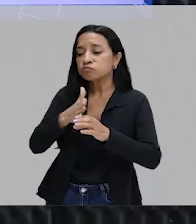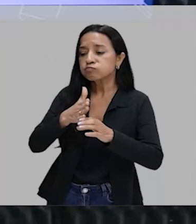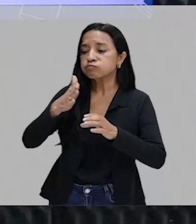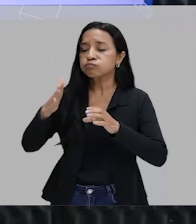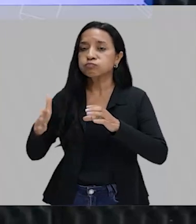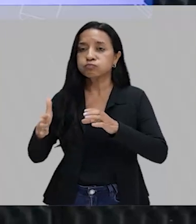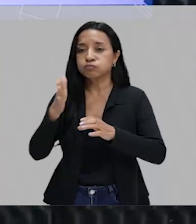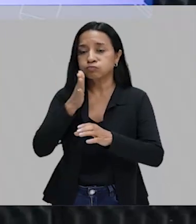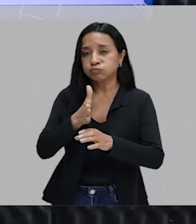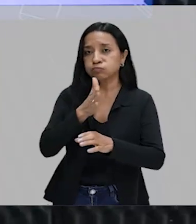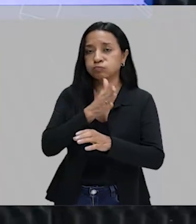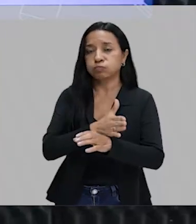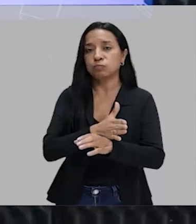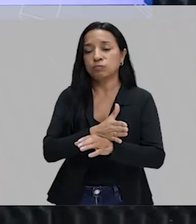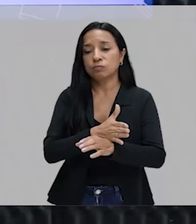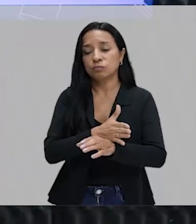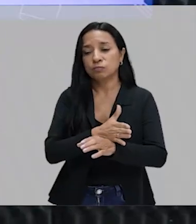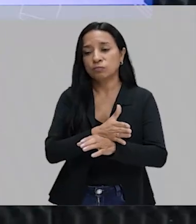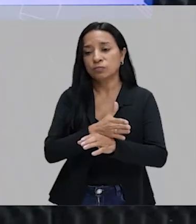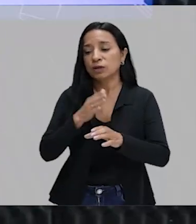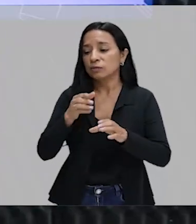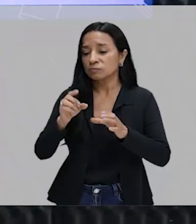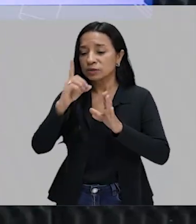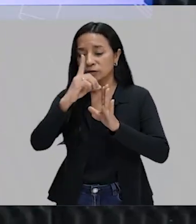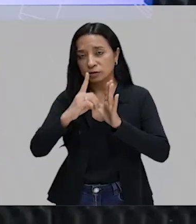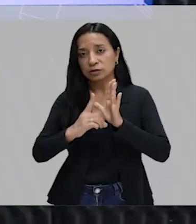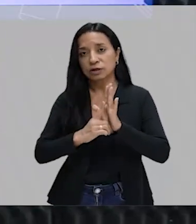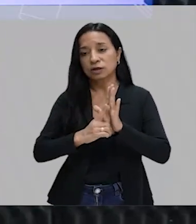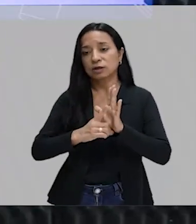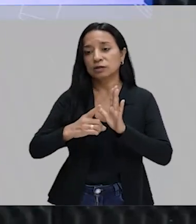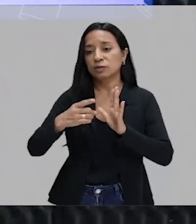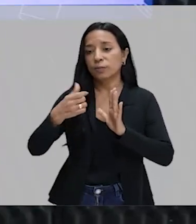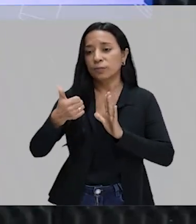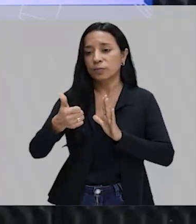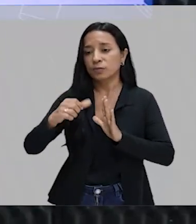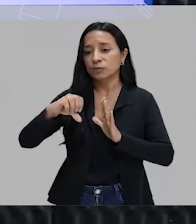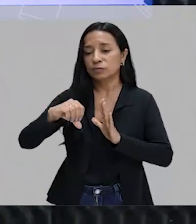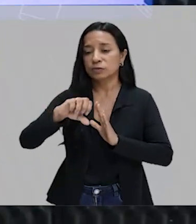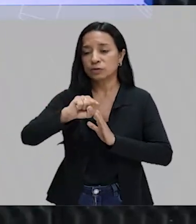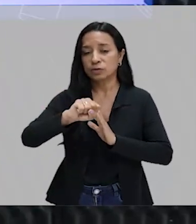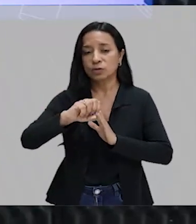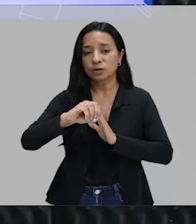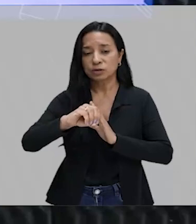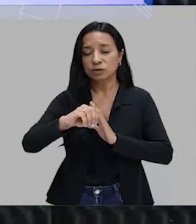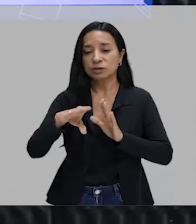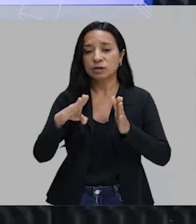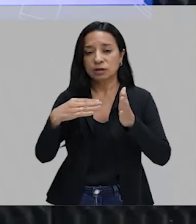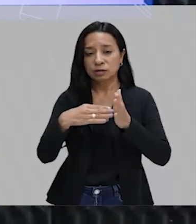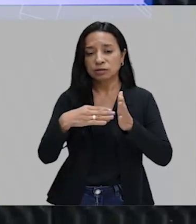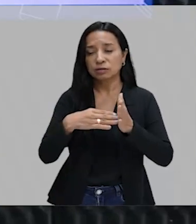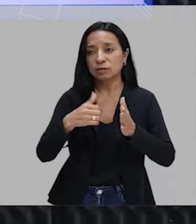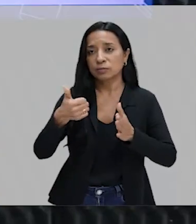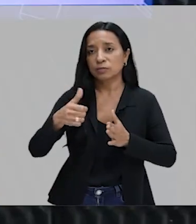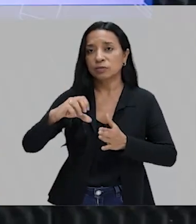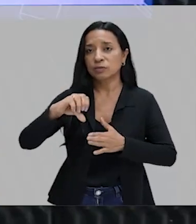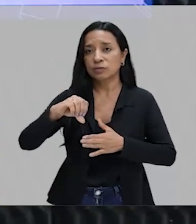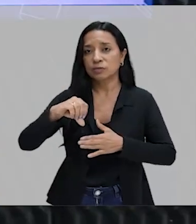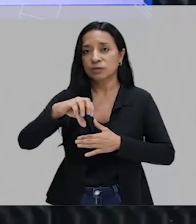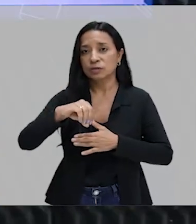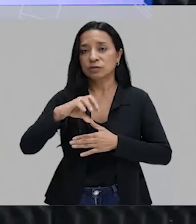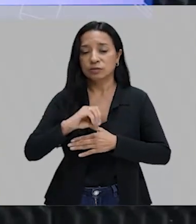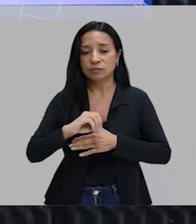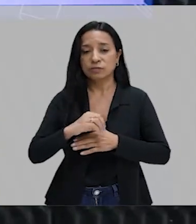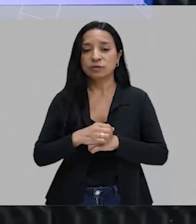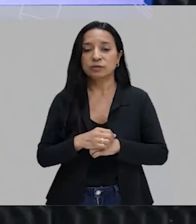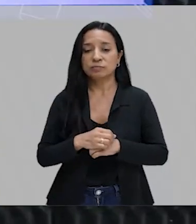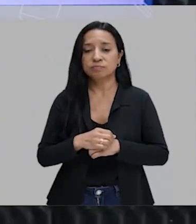de 1980 e 1990. Gerou expectativa, ou seja, o fim da Guerra Fria,